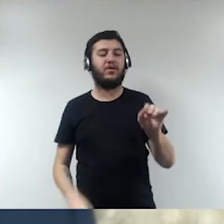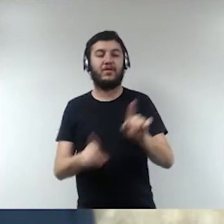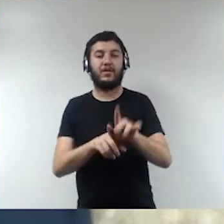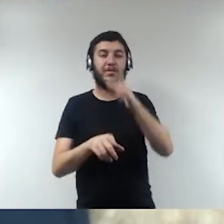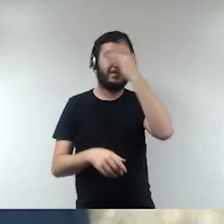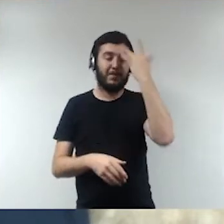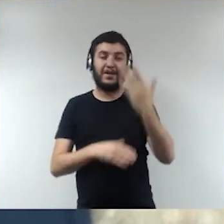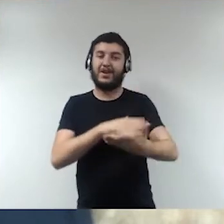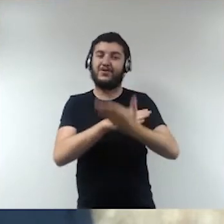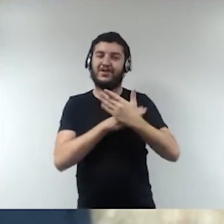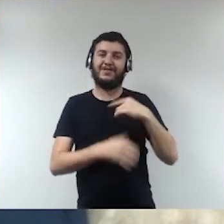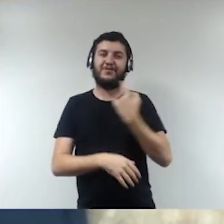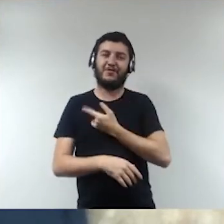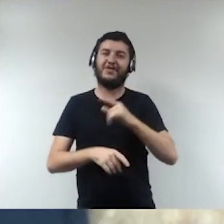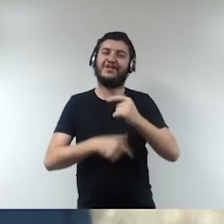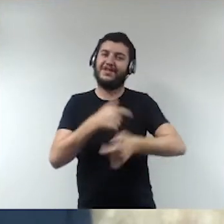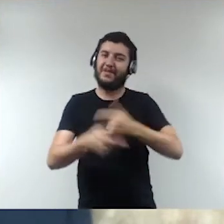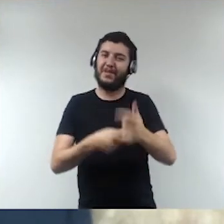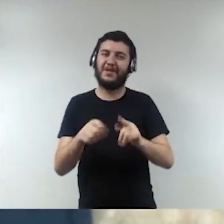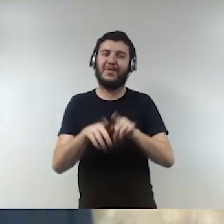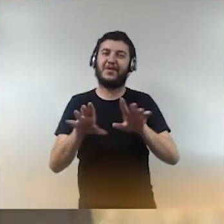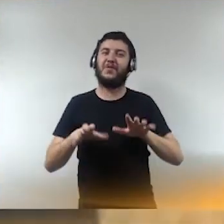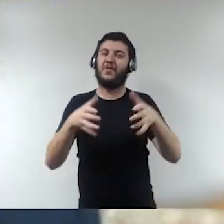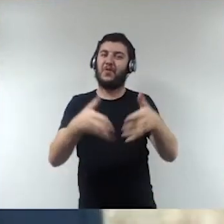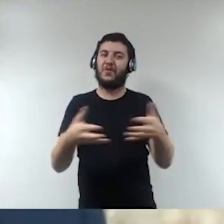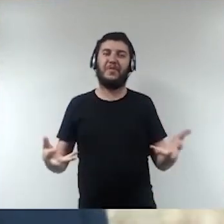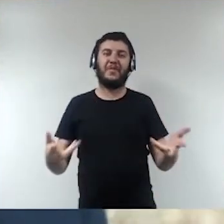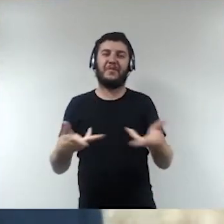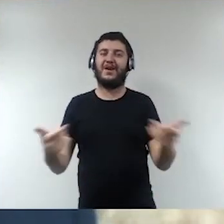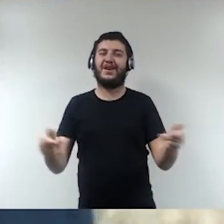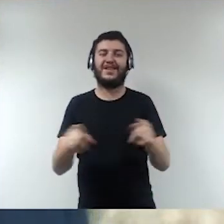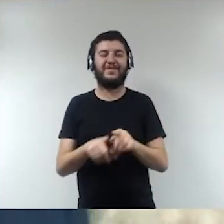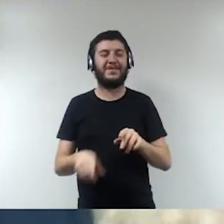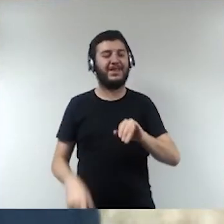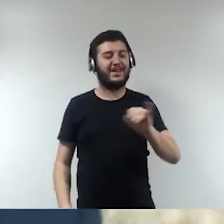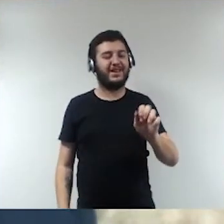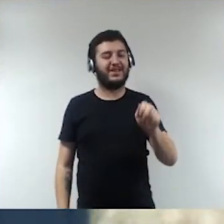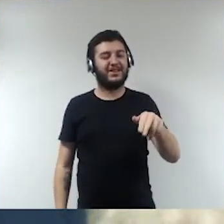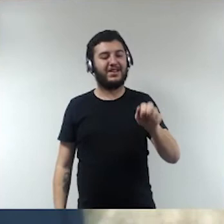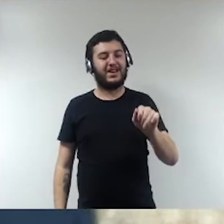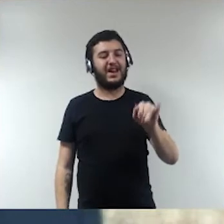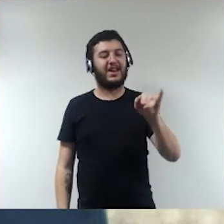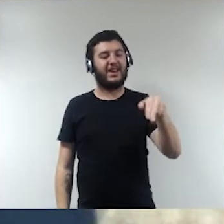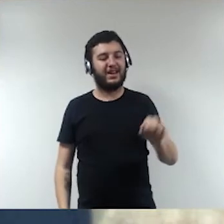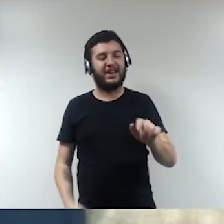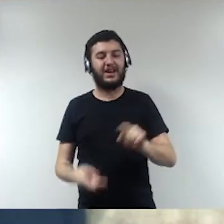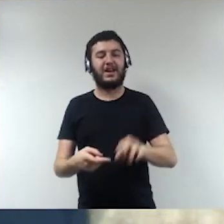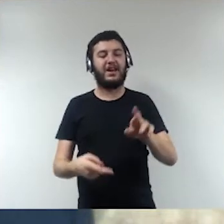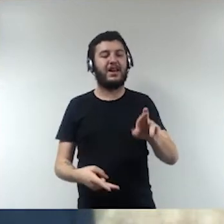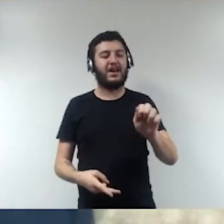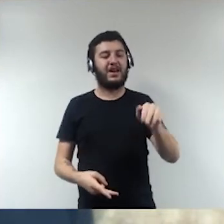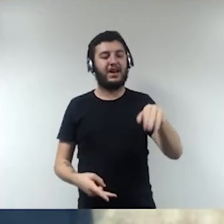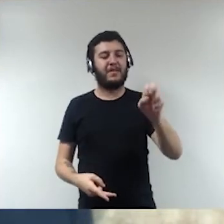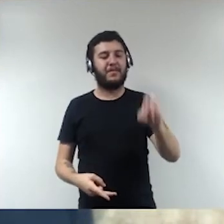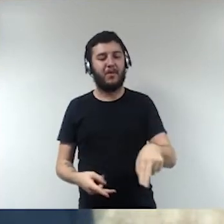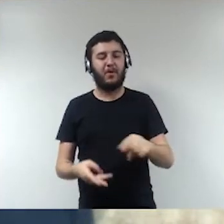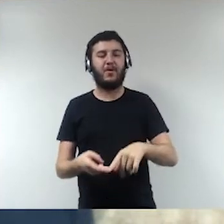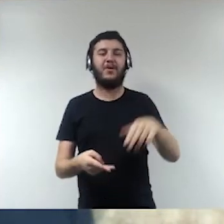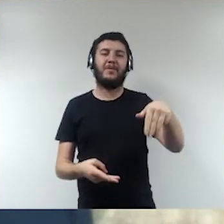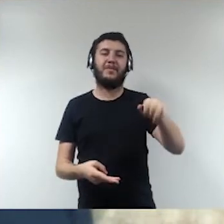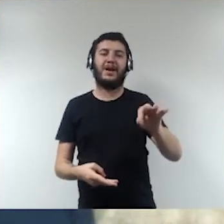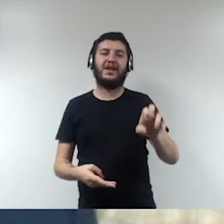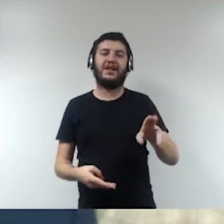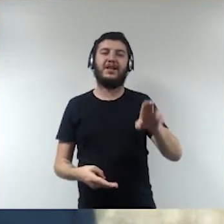para a gente também, ajudando essa equipe que está aqui, a Janaína, Ramon, Matheus, Meus agradecimentos